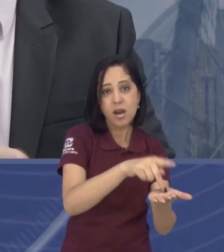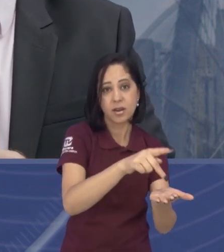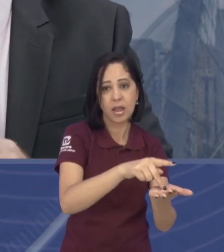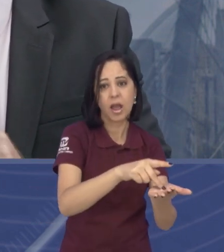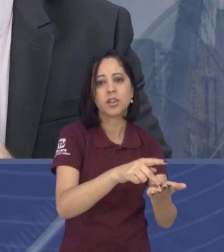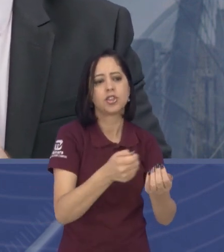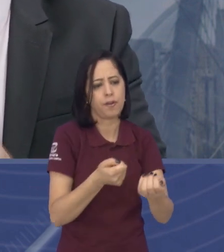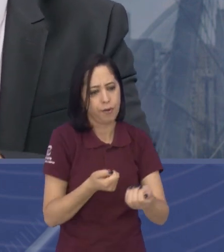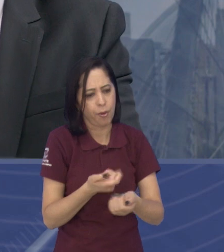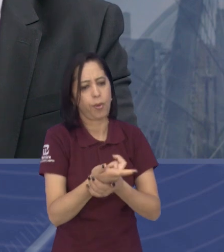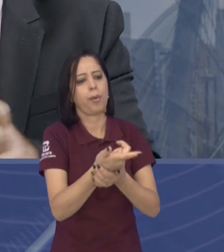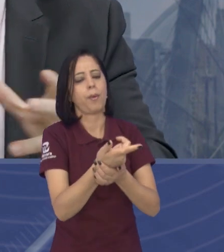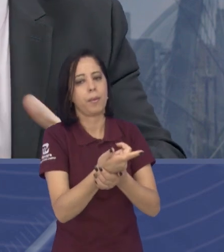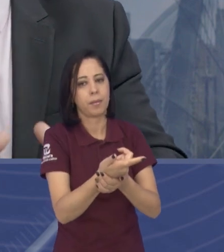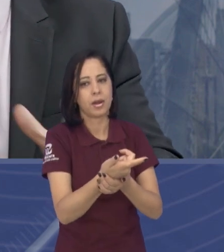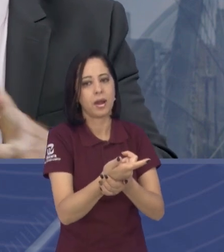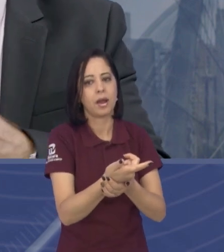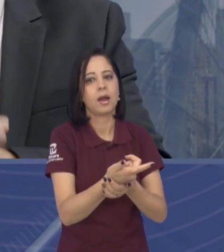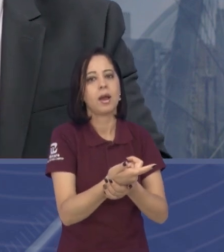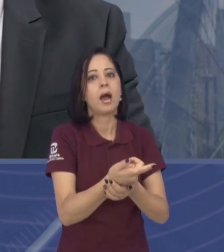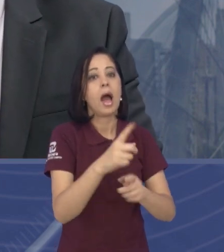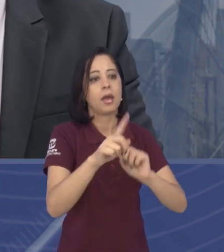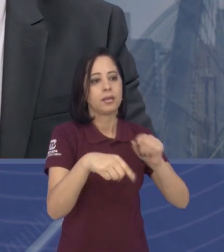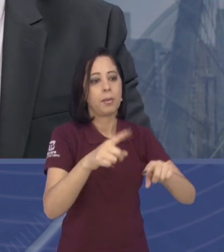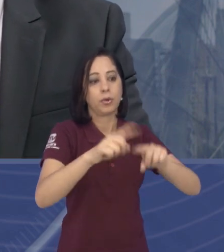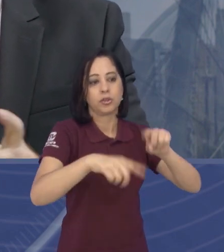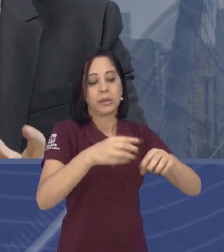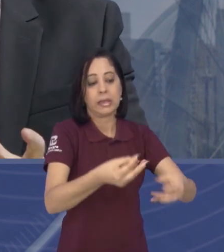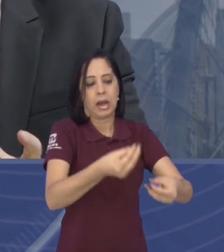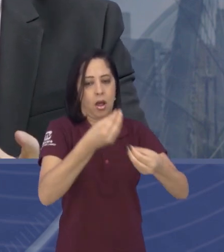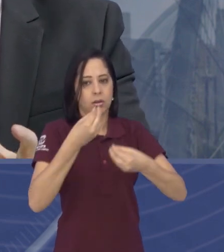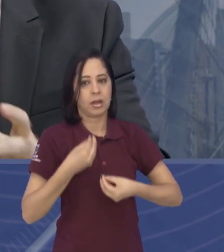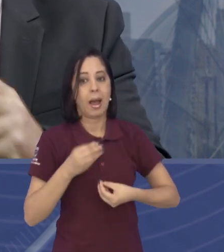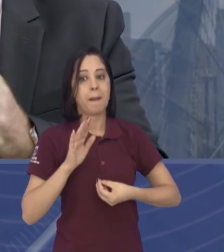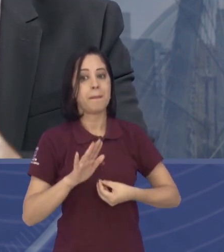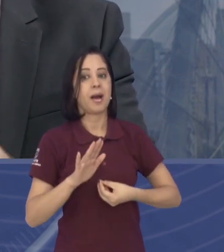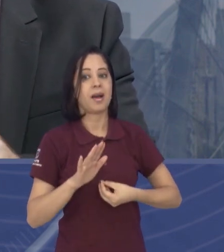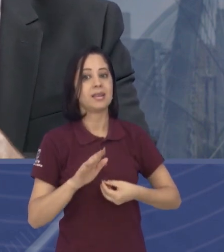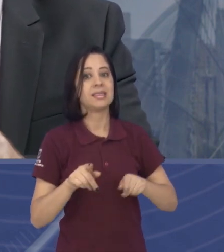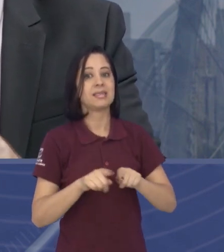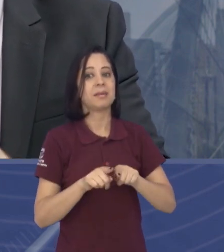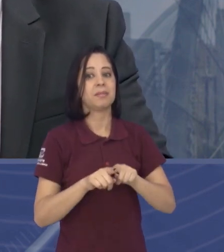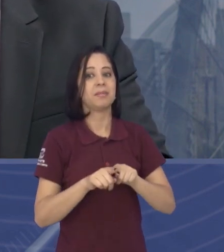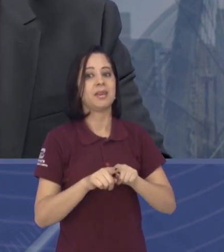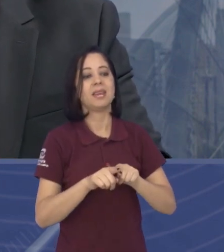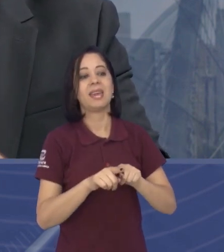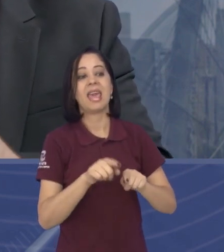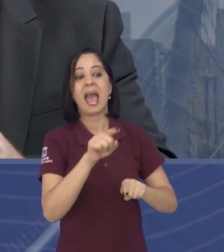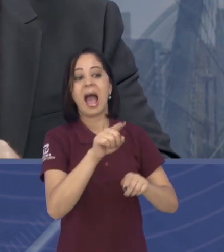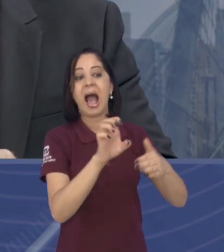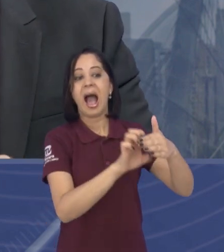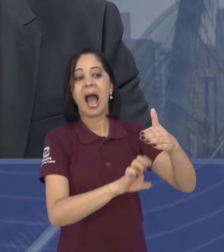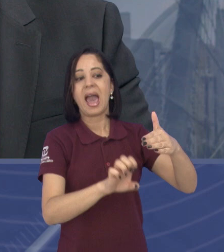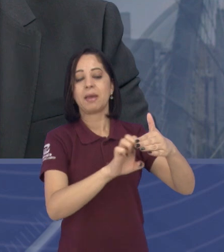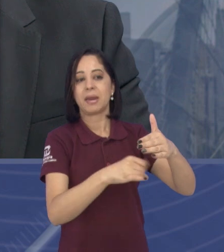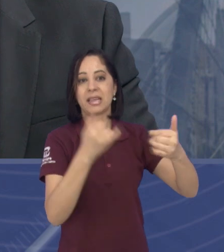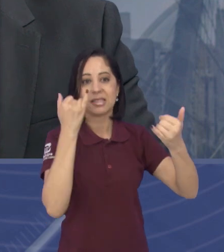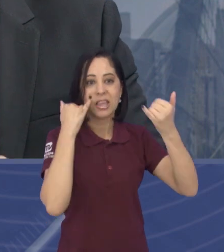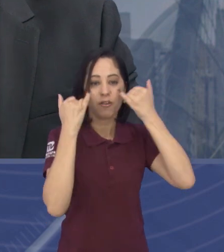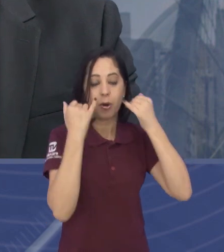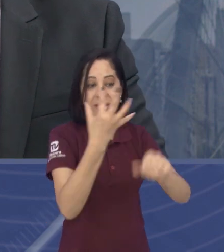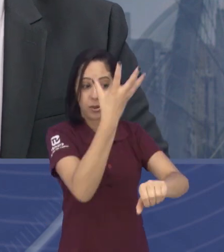um produto nele e ele vai te entregar esse produto, tudo certo. Porém, ela também pode vender esse banco de